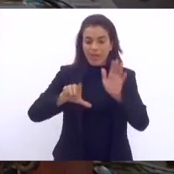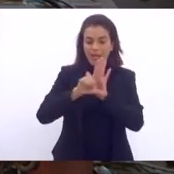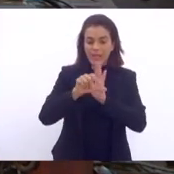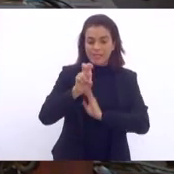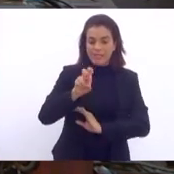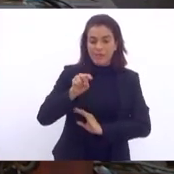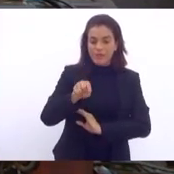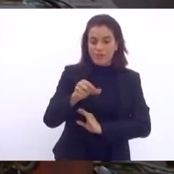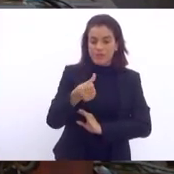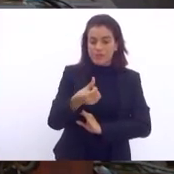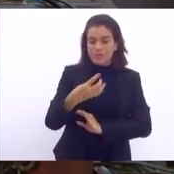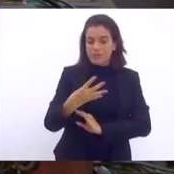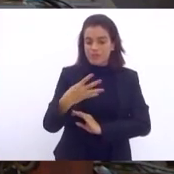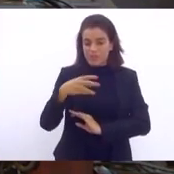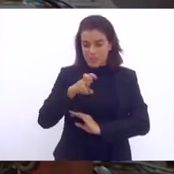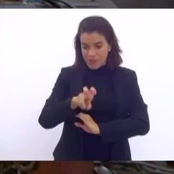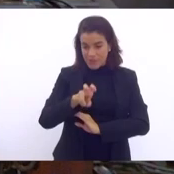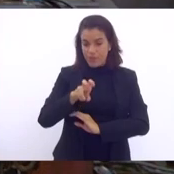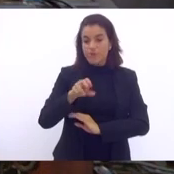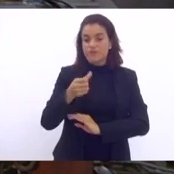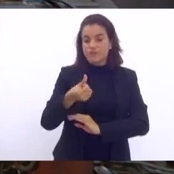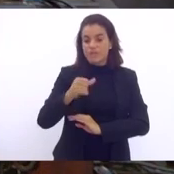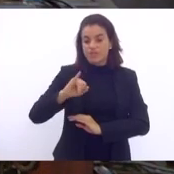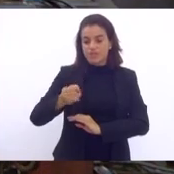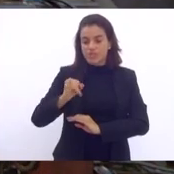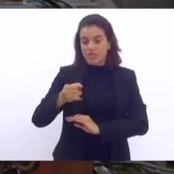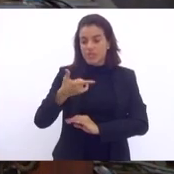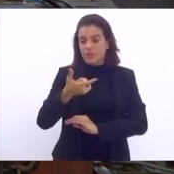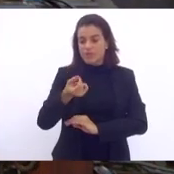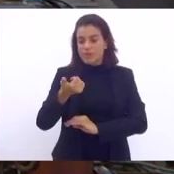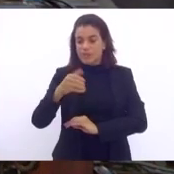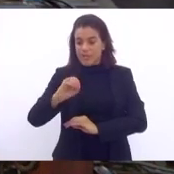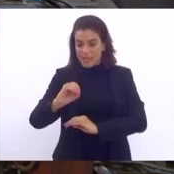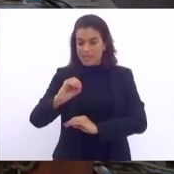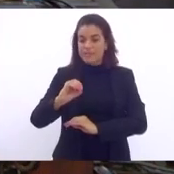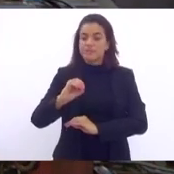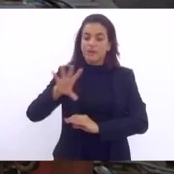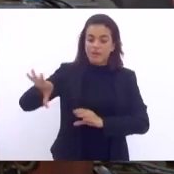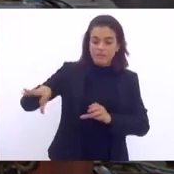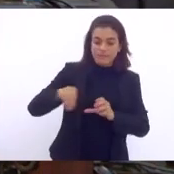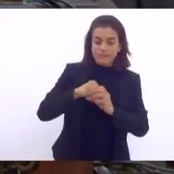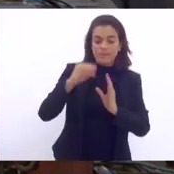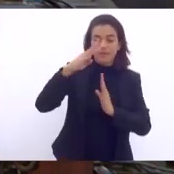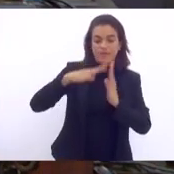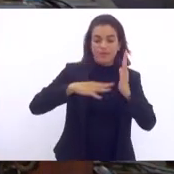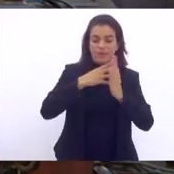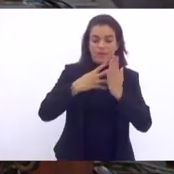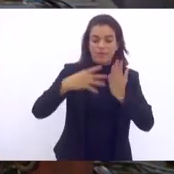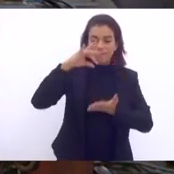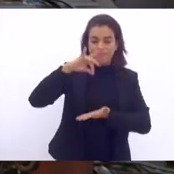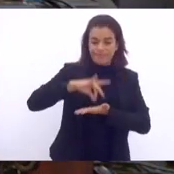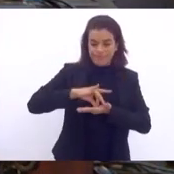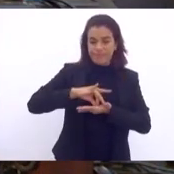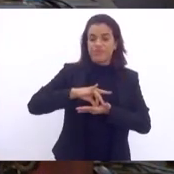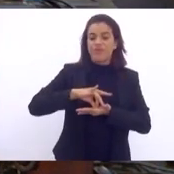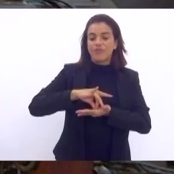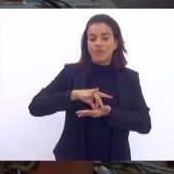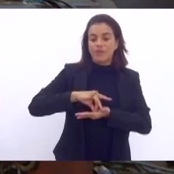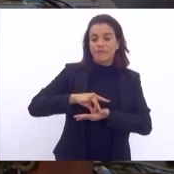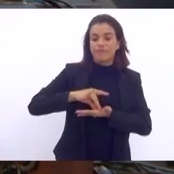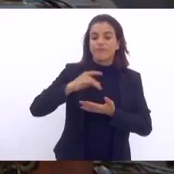5.645, de 6 de janeiro de 2010, para incluir no calendário oficial do Estado do Rio de Janeiro o dia do Clóvis